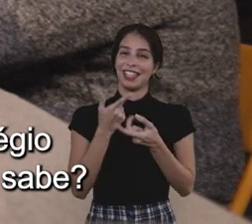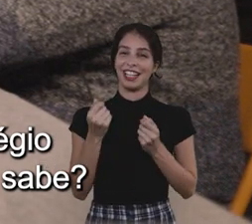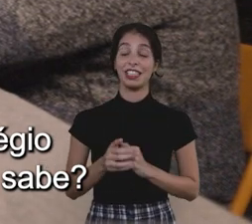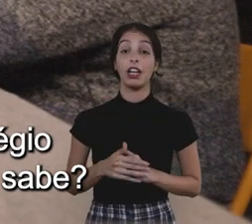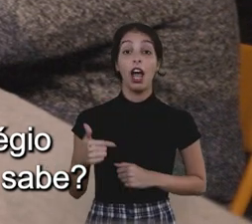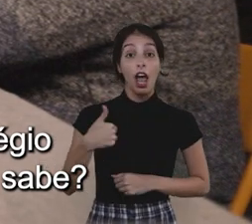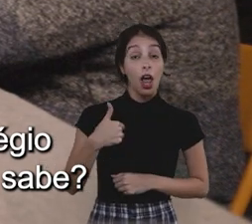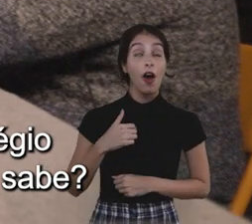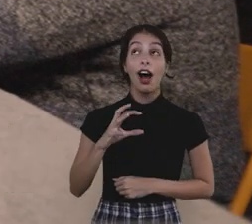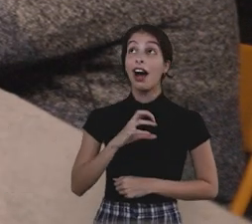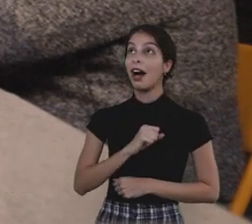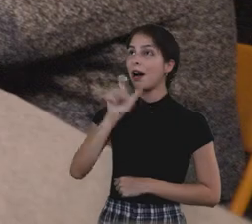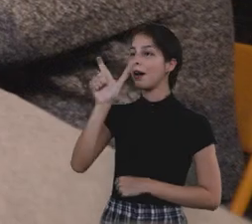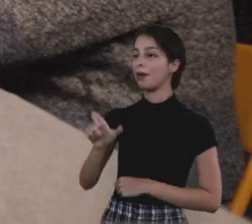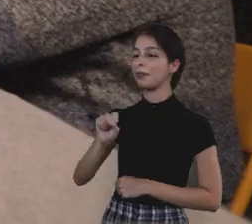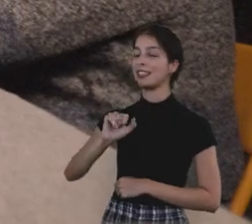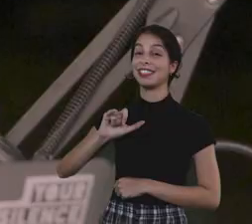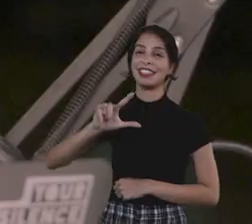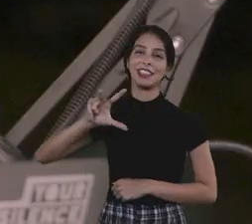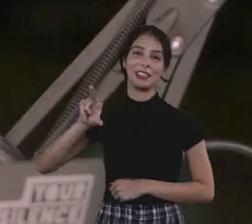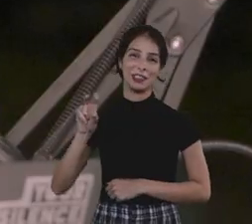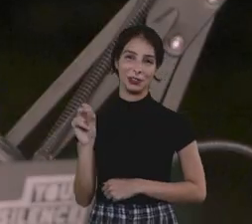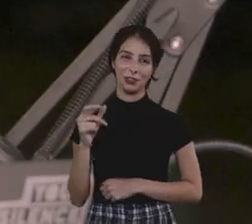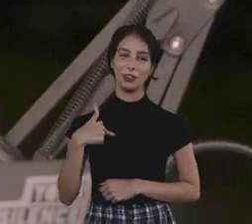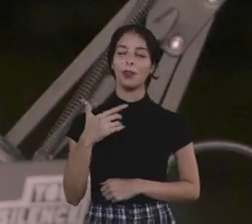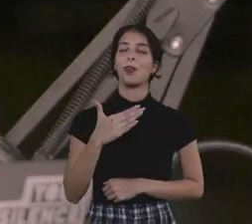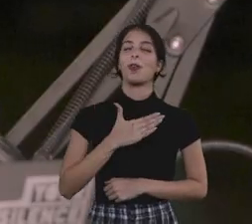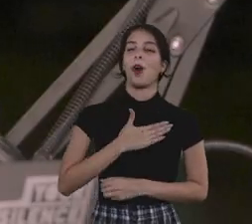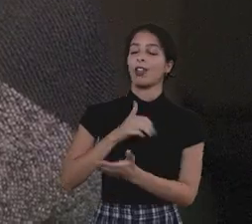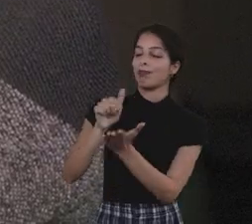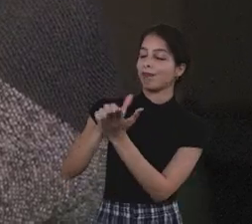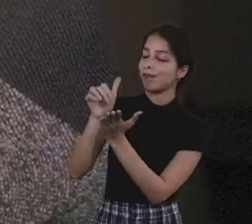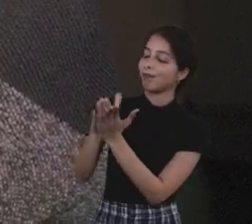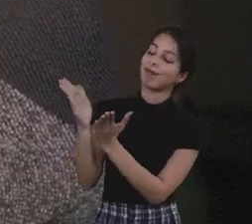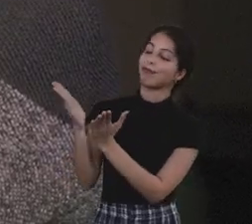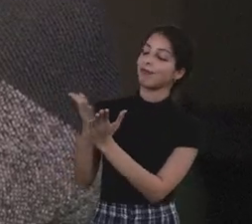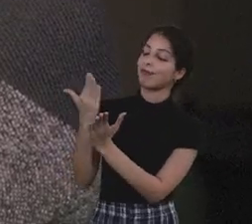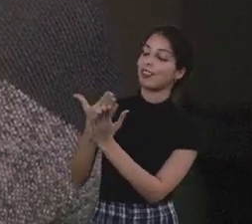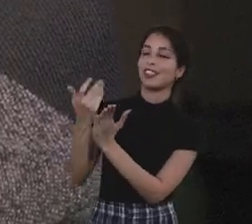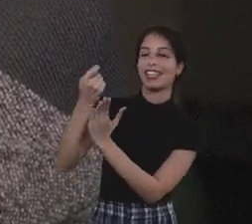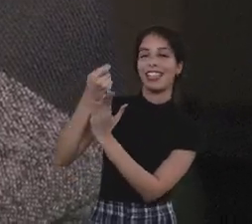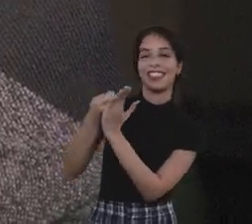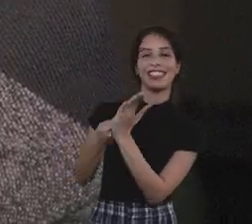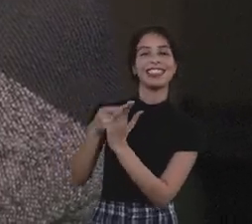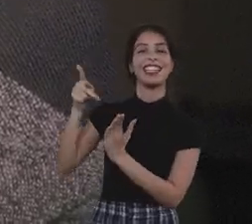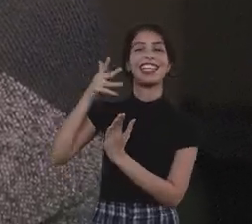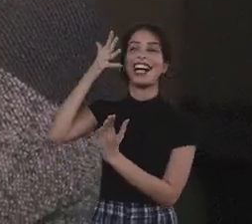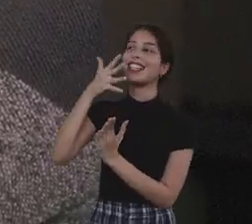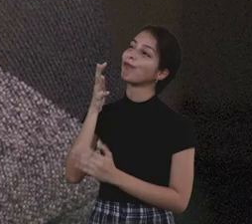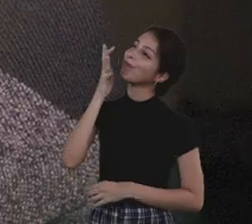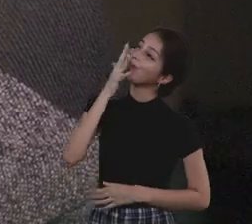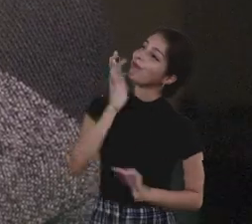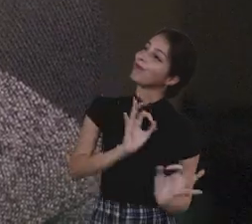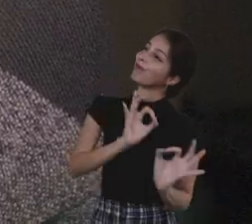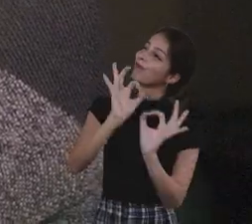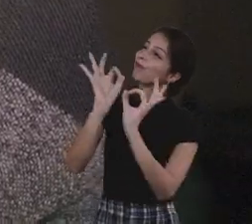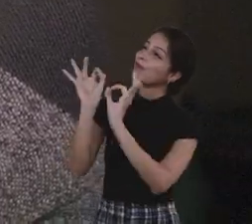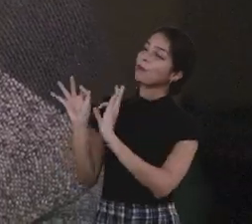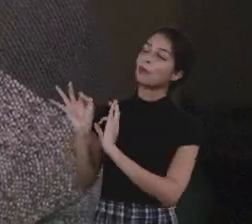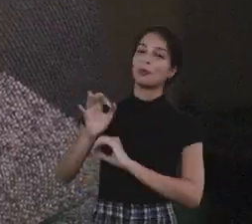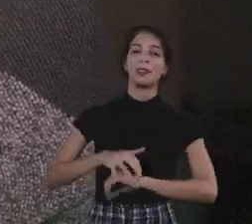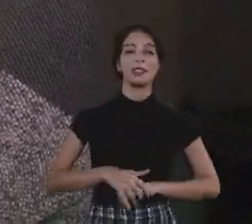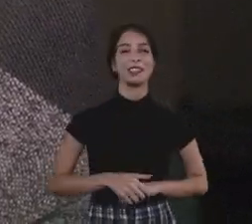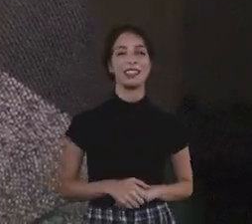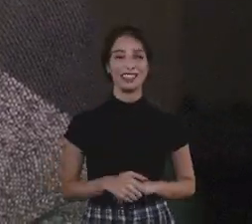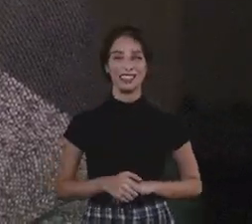ficar anotando no caderninho sabe dá dá dá sim eu tava fazendo isso inclusive eu fiz durante a palestra eu fiz mas enquanto a gente tava almoçando eu tava